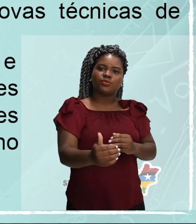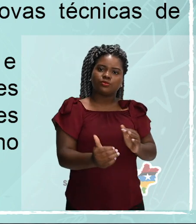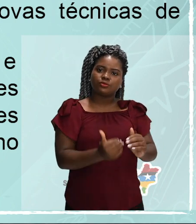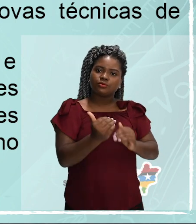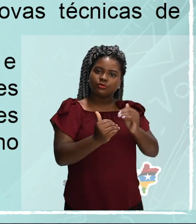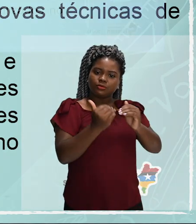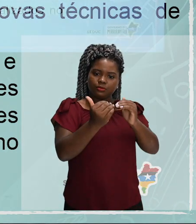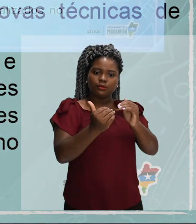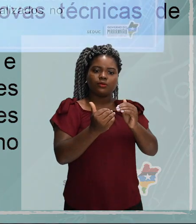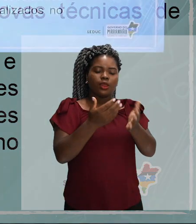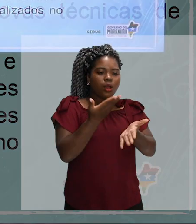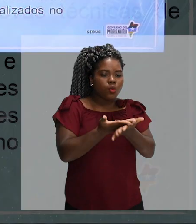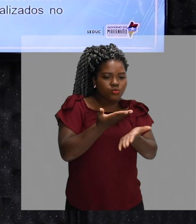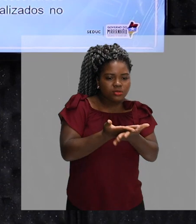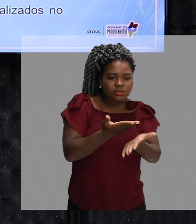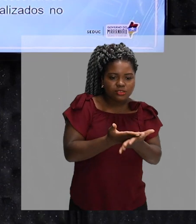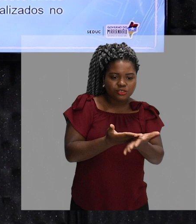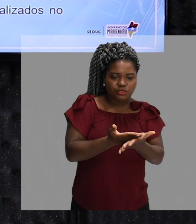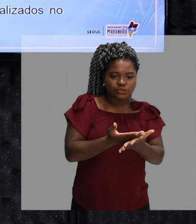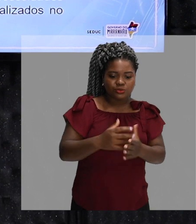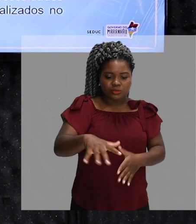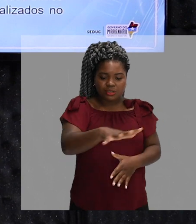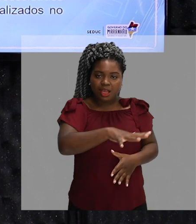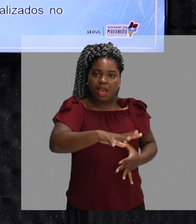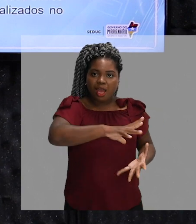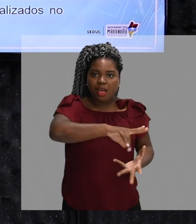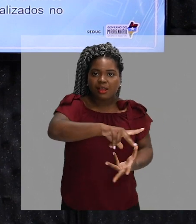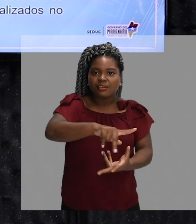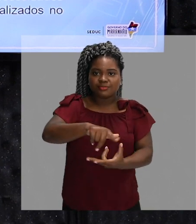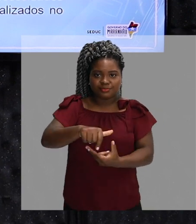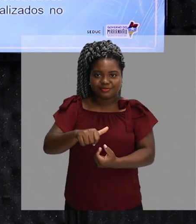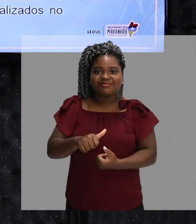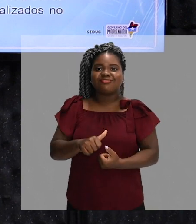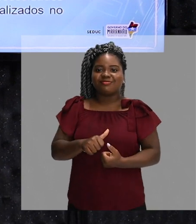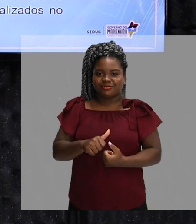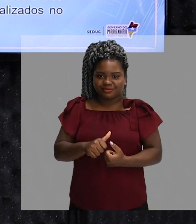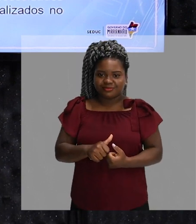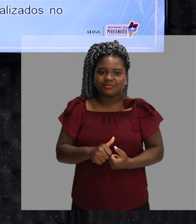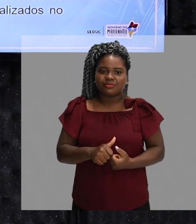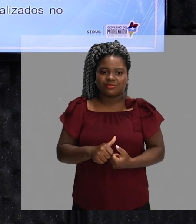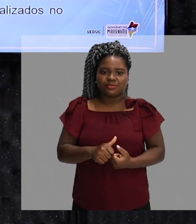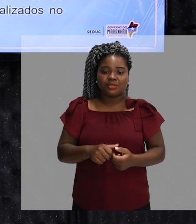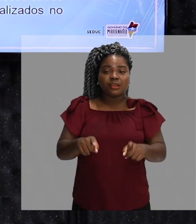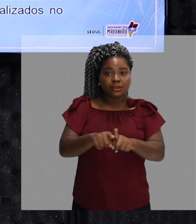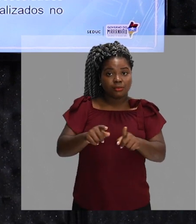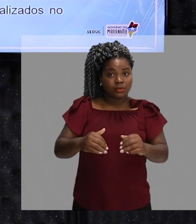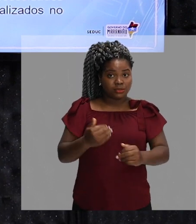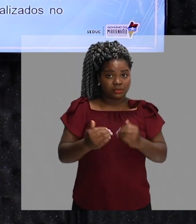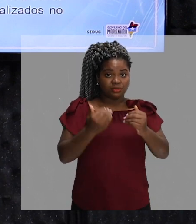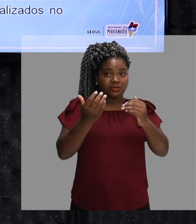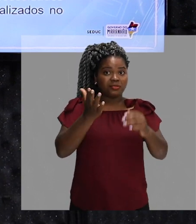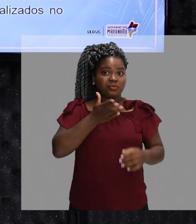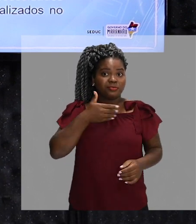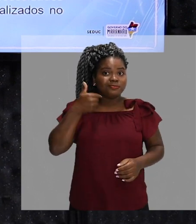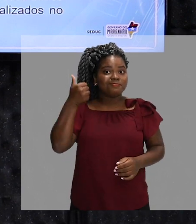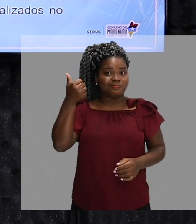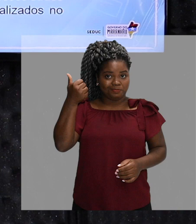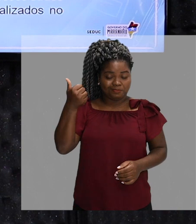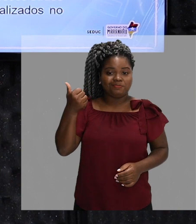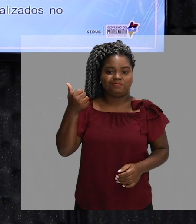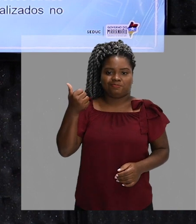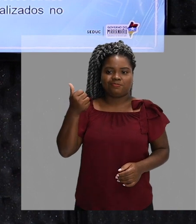superfície terrestre também foram aperfeiçoados, se tornaram cada vez melhores.